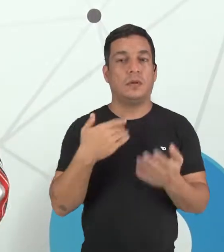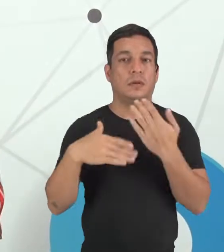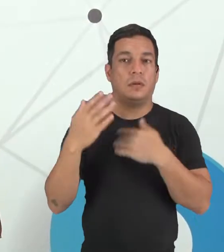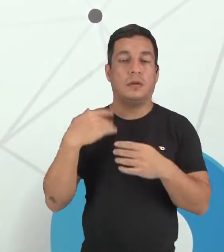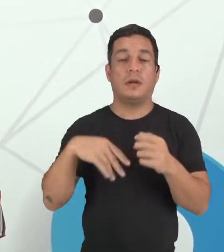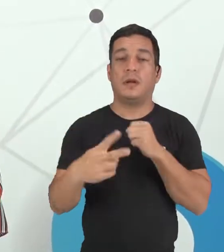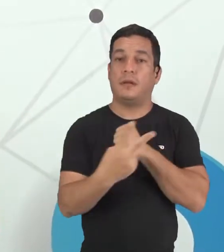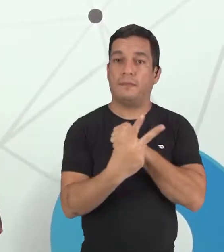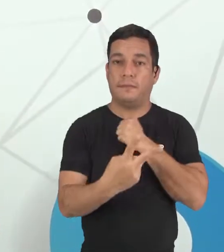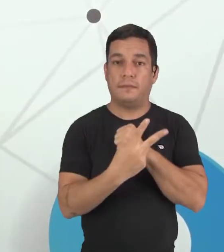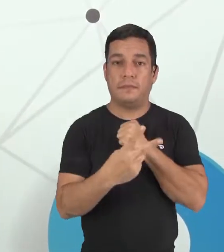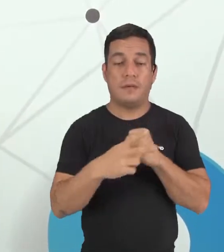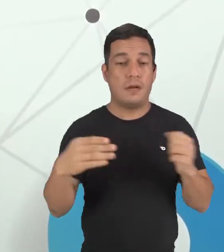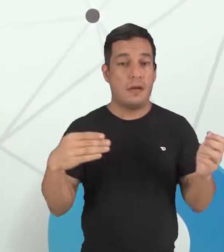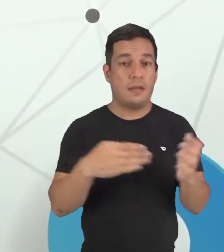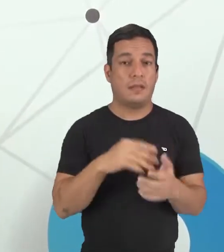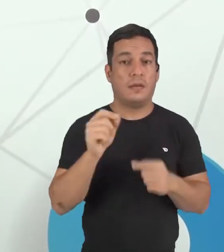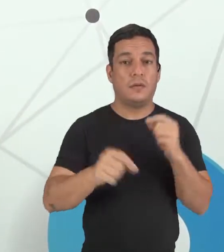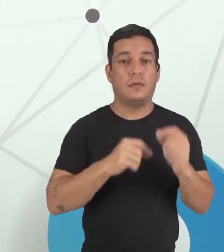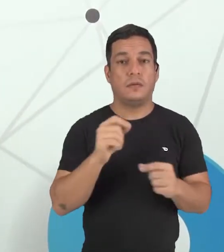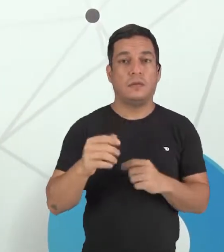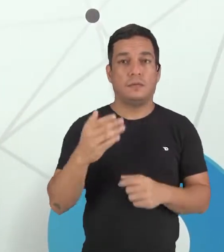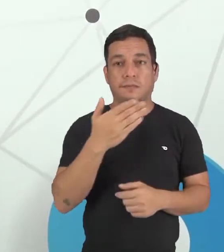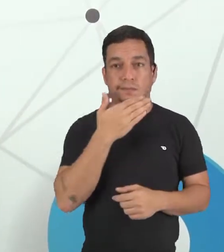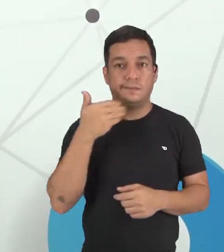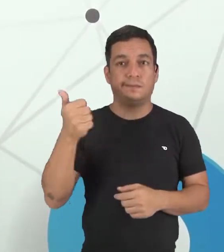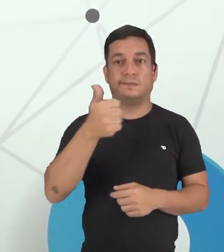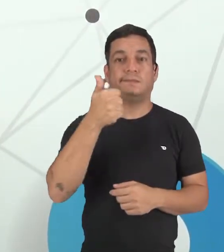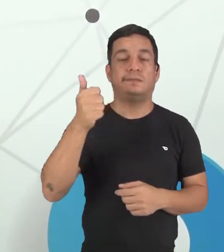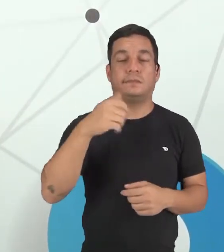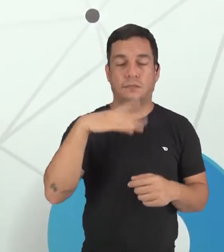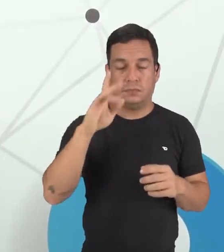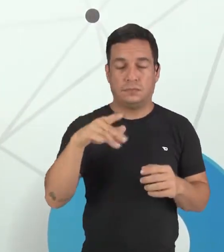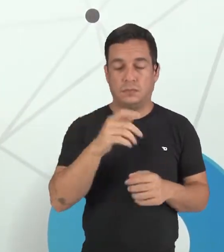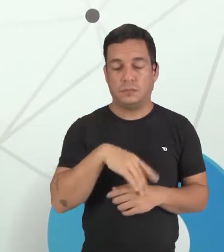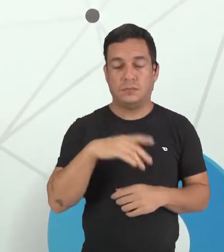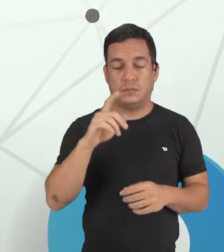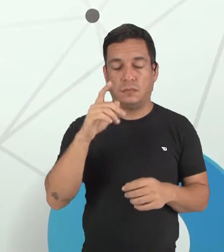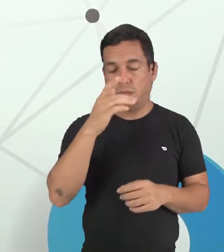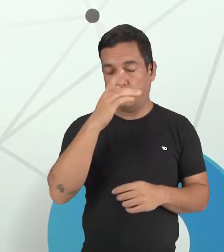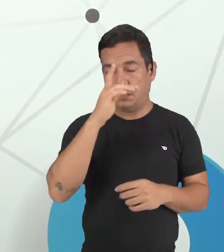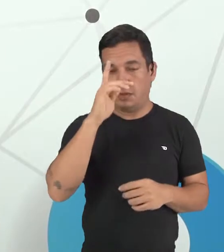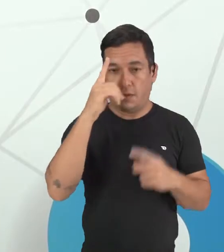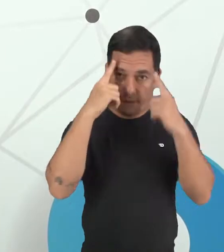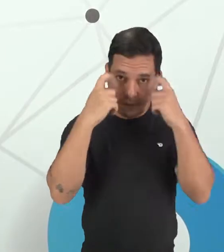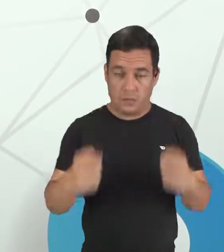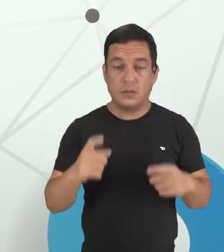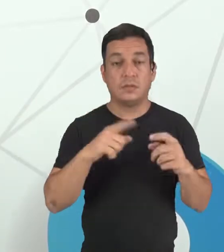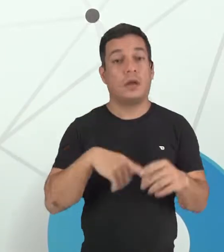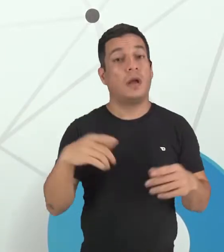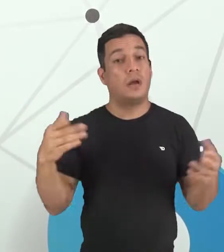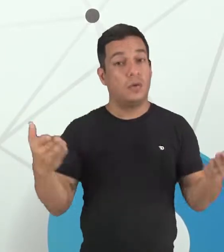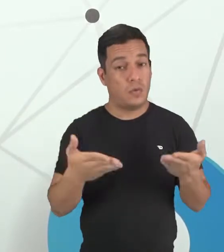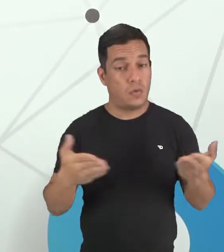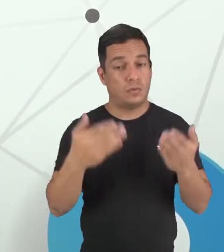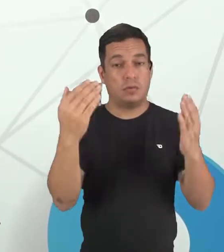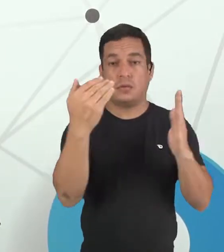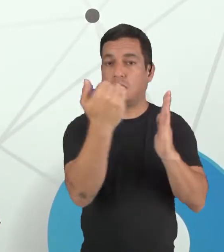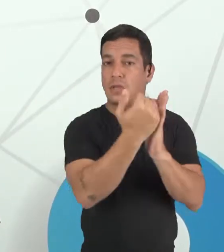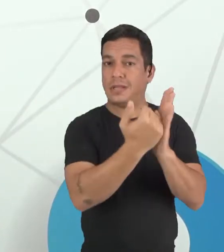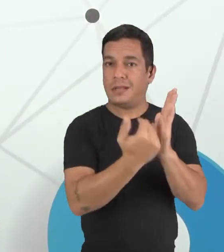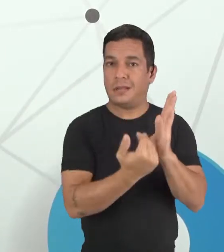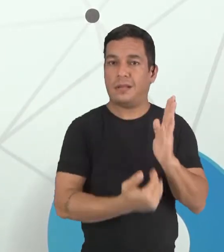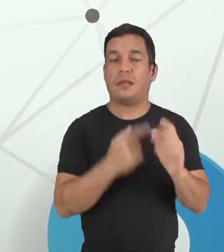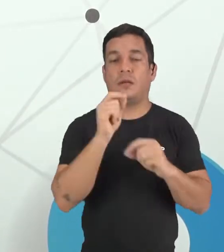desde a prevenção até a recuperação do autor de violência. E aqui nós vamos elencar para vocês